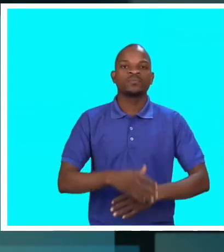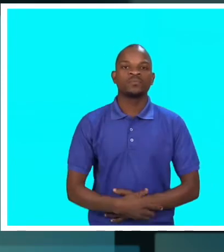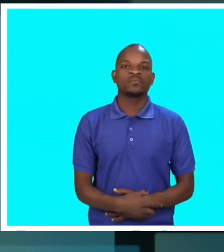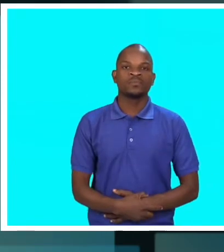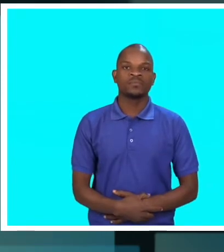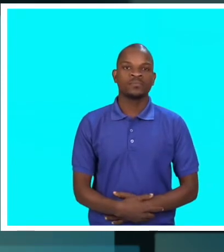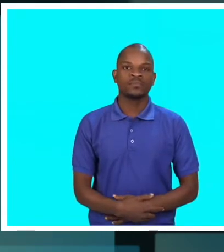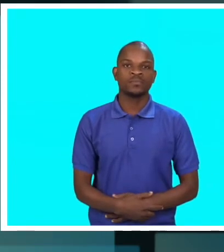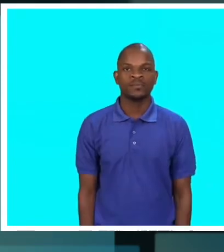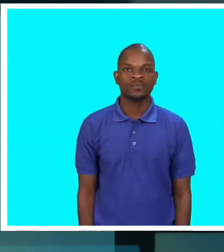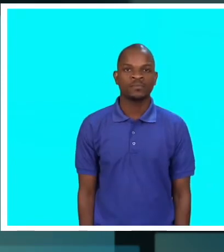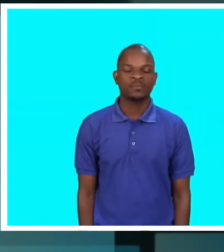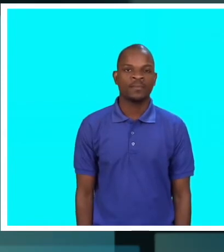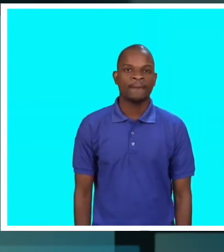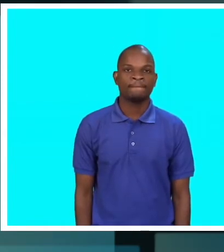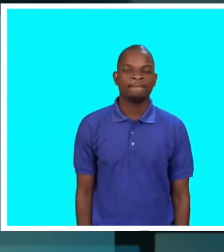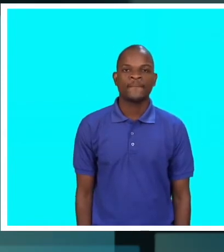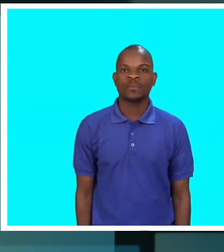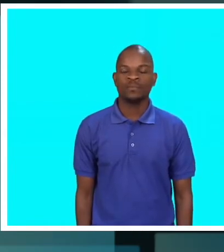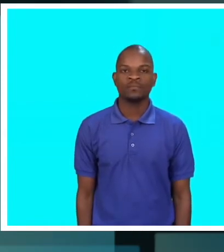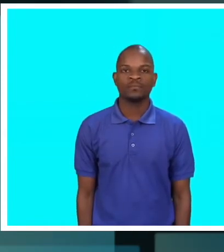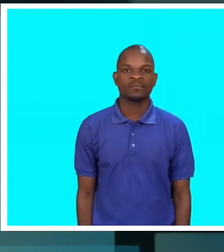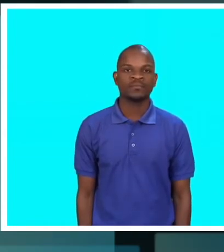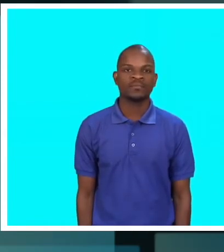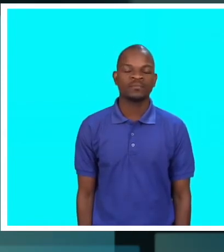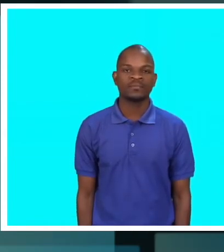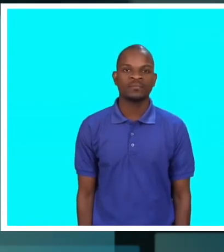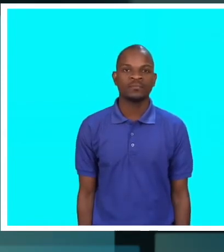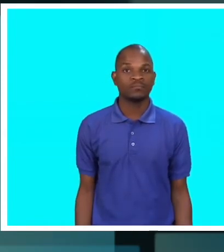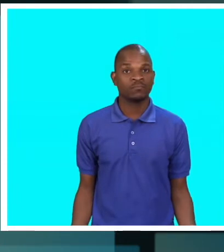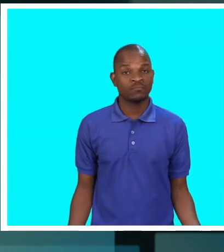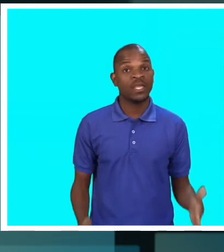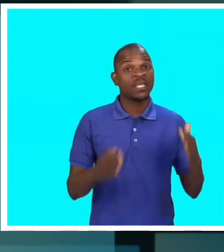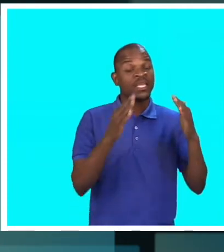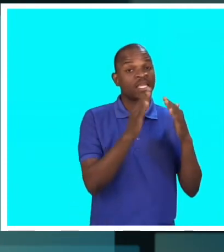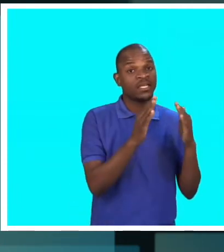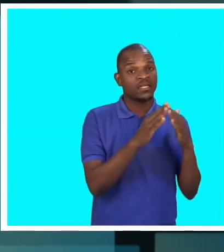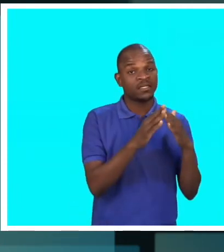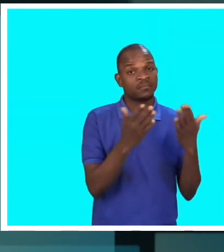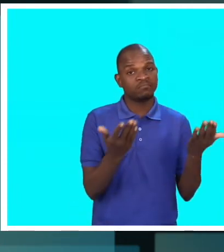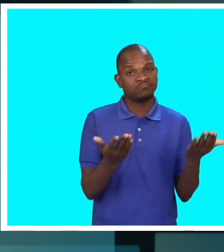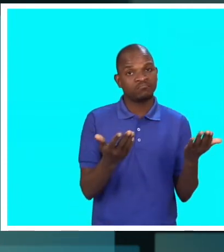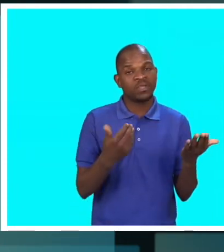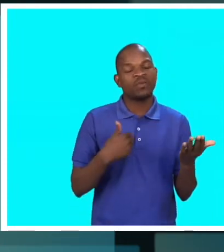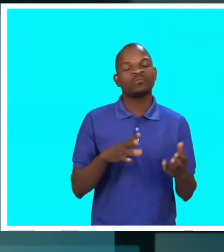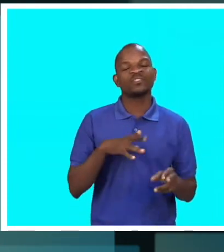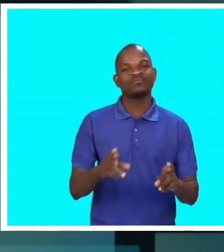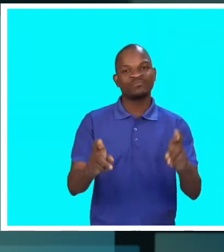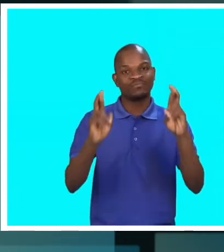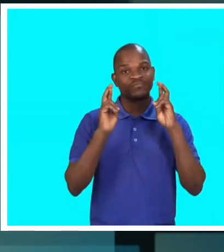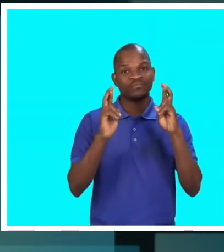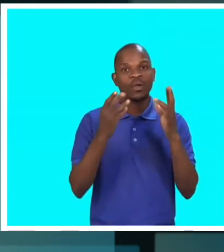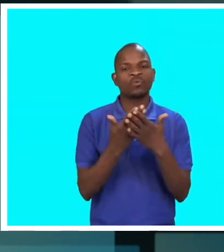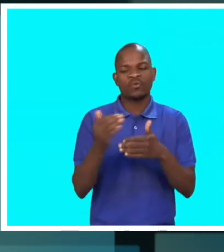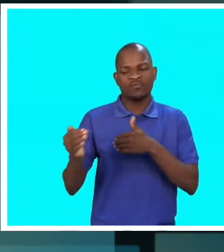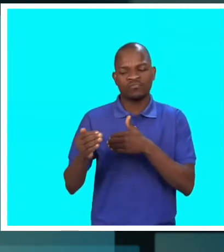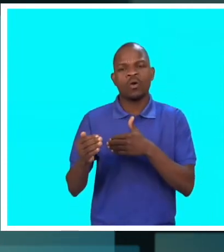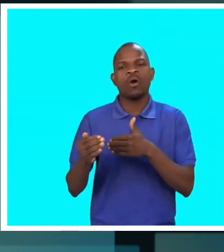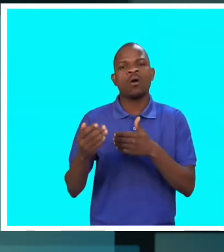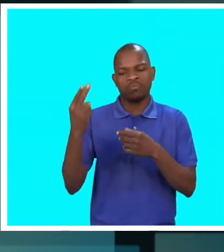a deficiência do seu filho? Em casa, repara, eu tenho sorte, as minhas vizinhas me tratam bem com a minha menina.